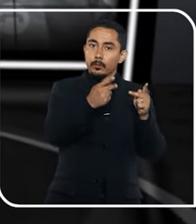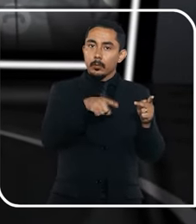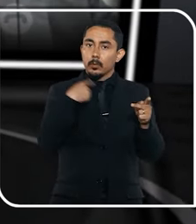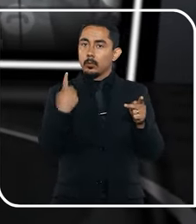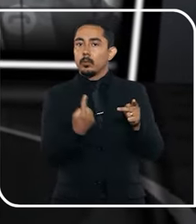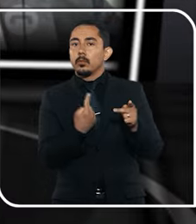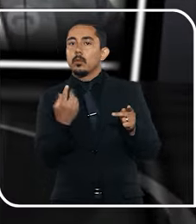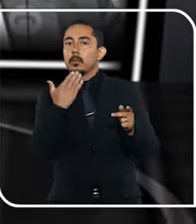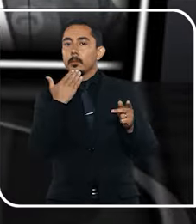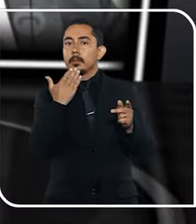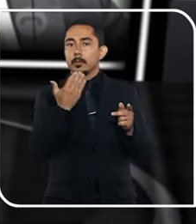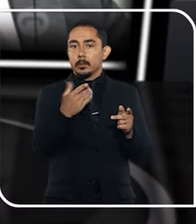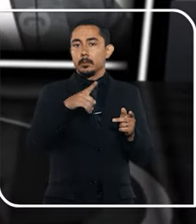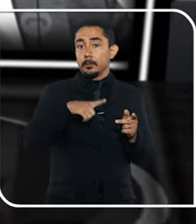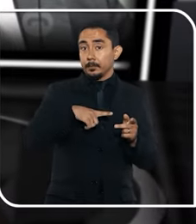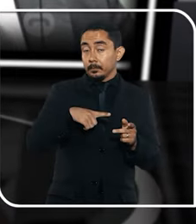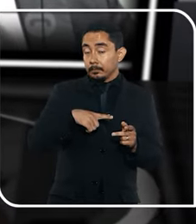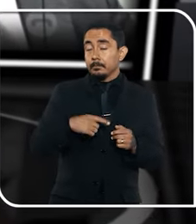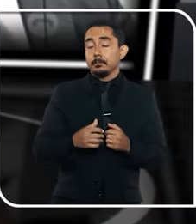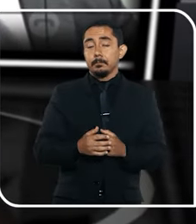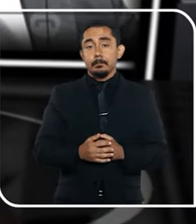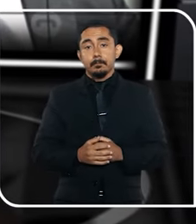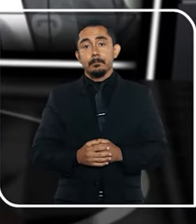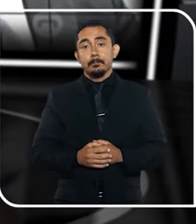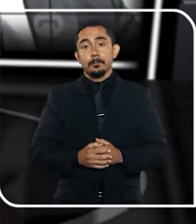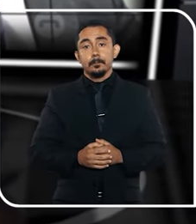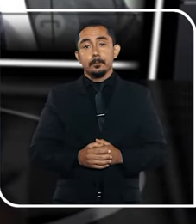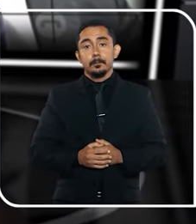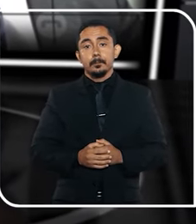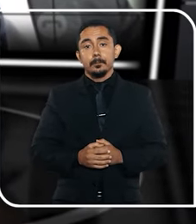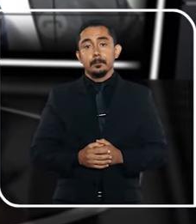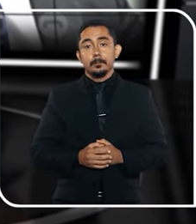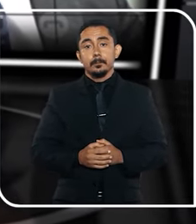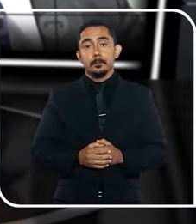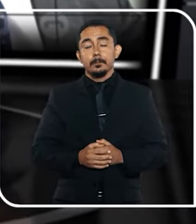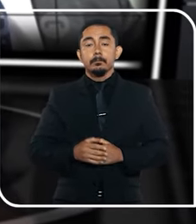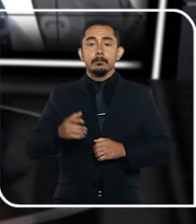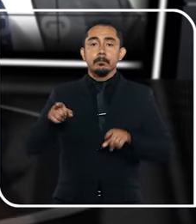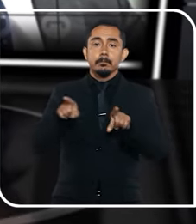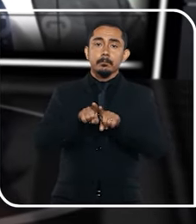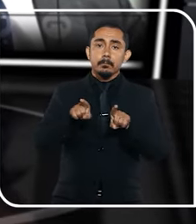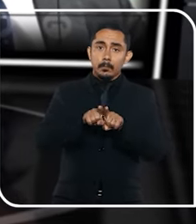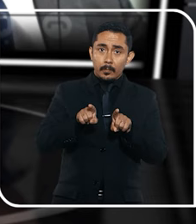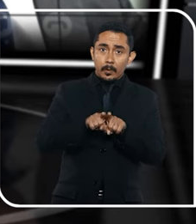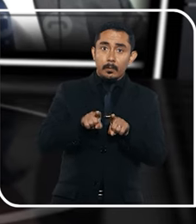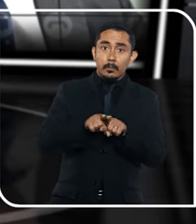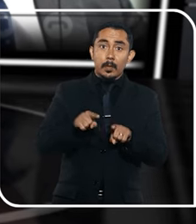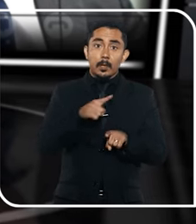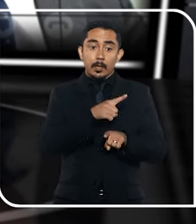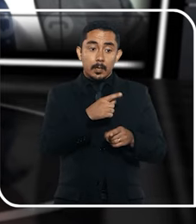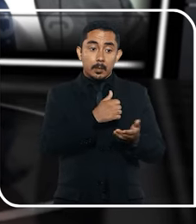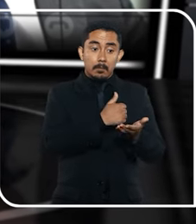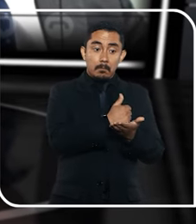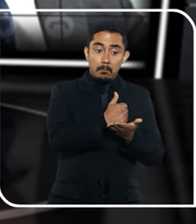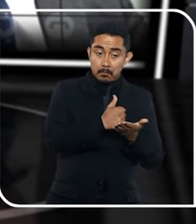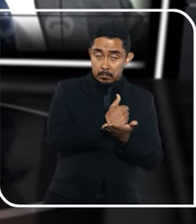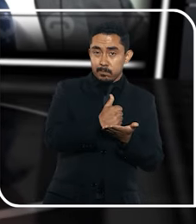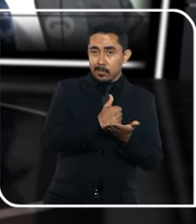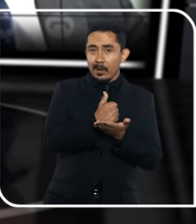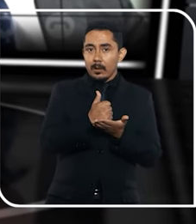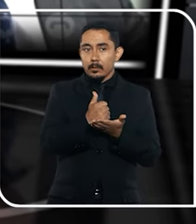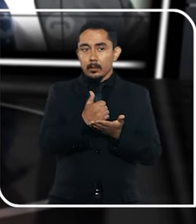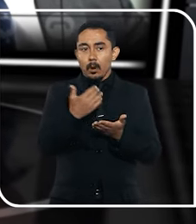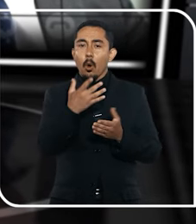nós havíamos solicitado. E além de tudo, o embasamento, né,